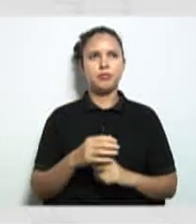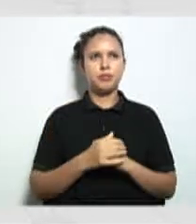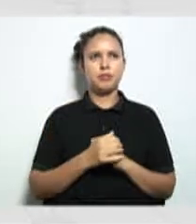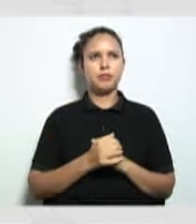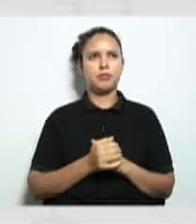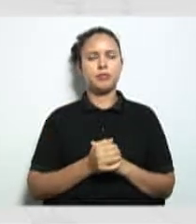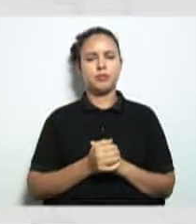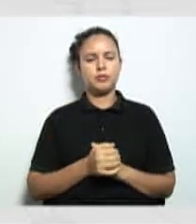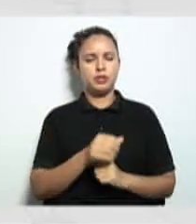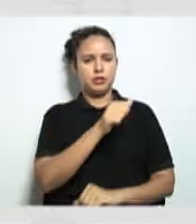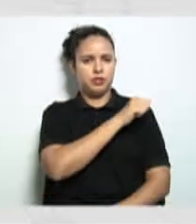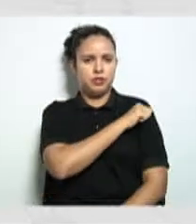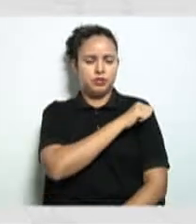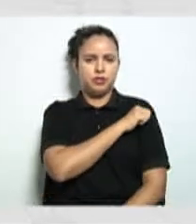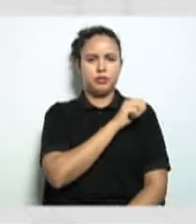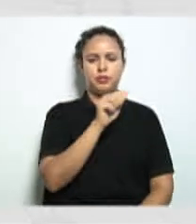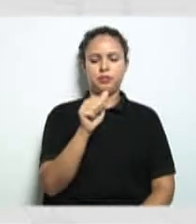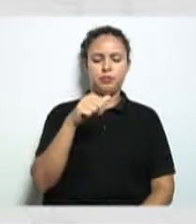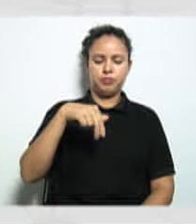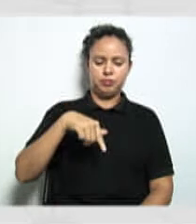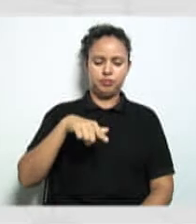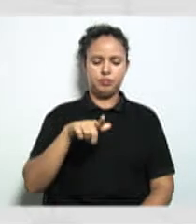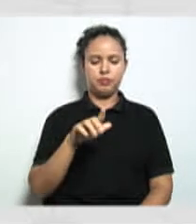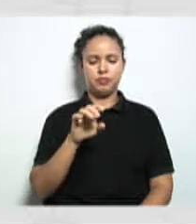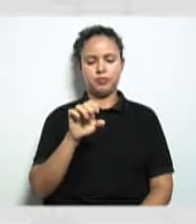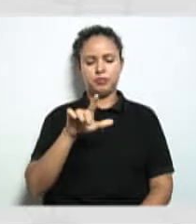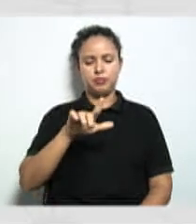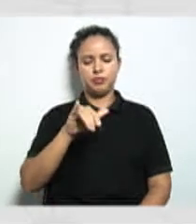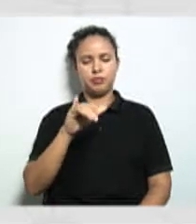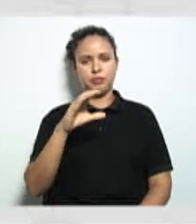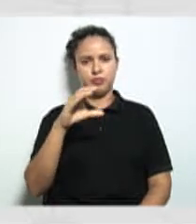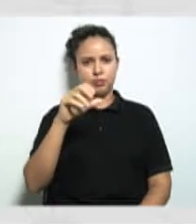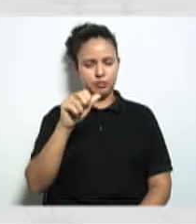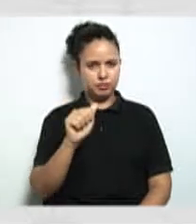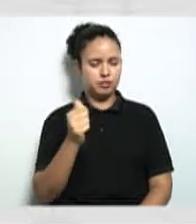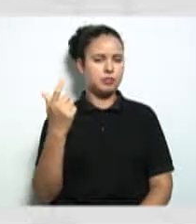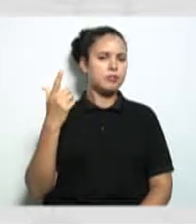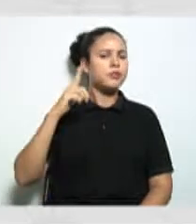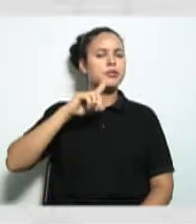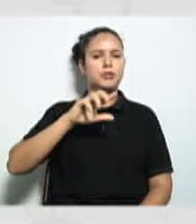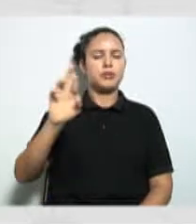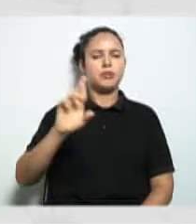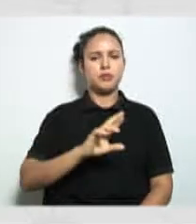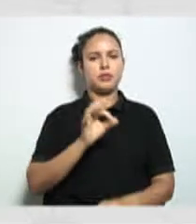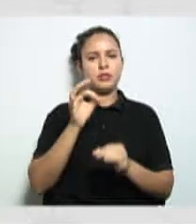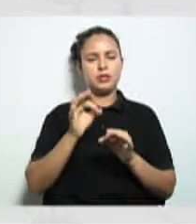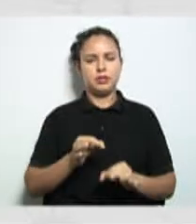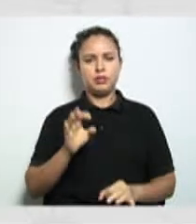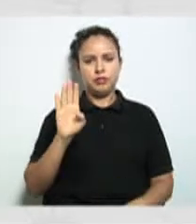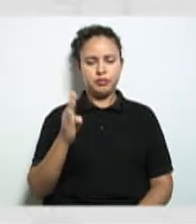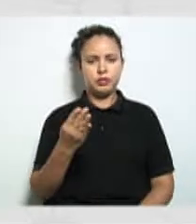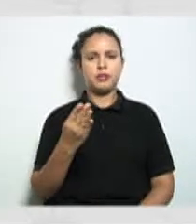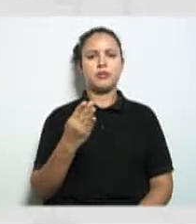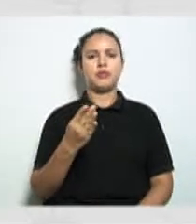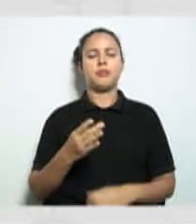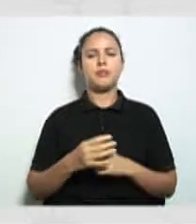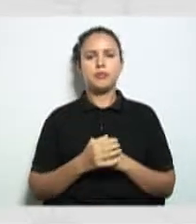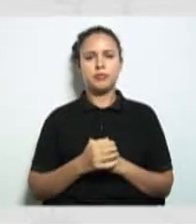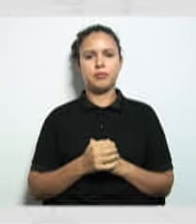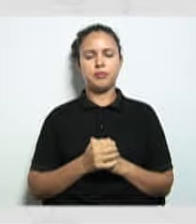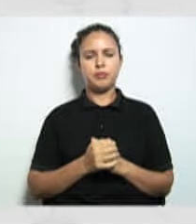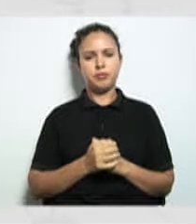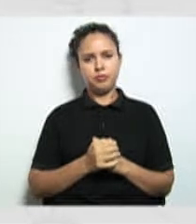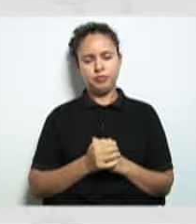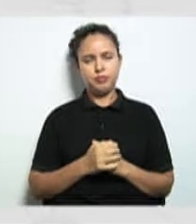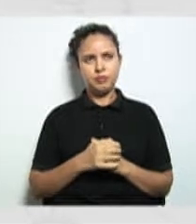aluna Angélica, lá da Escola Coronel Jorge Teixeira de Oliveira, também acertou corretamente. É falso, né? Não são gêneros